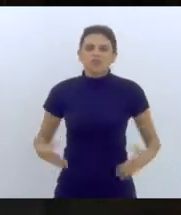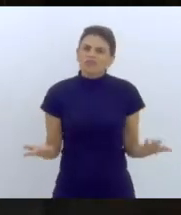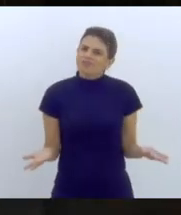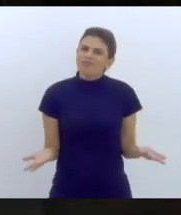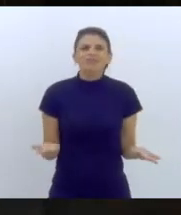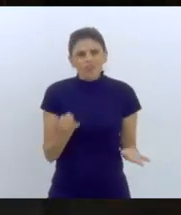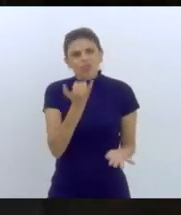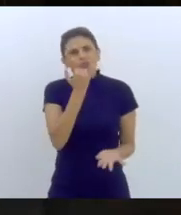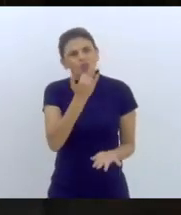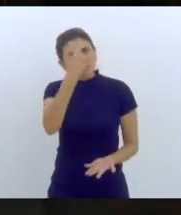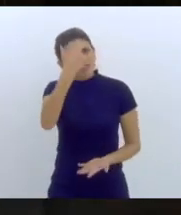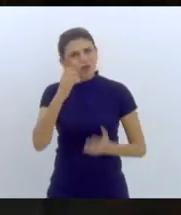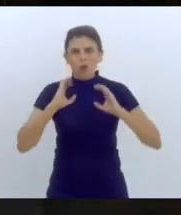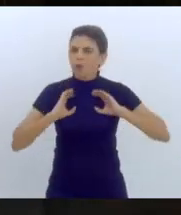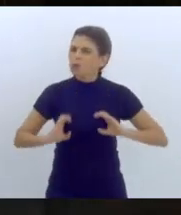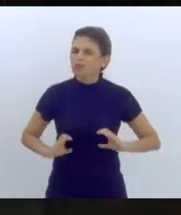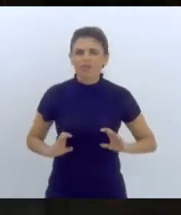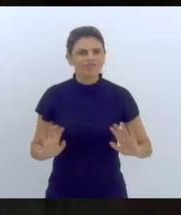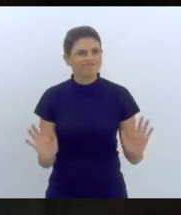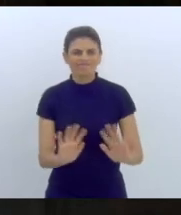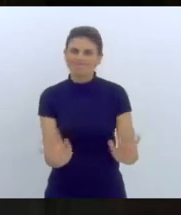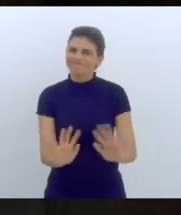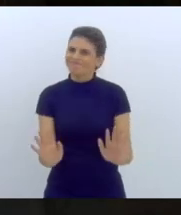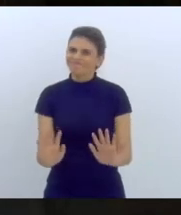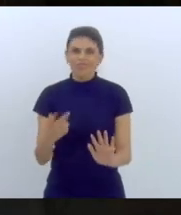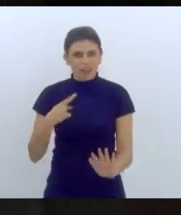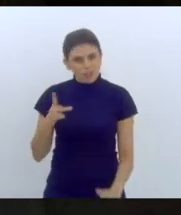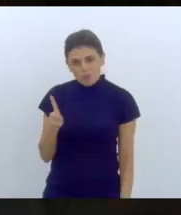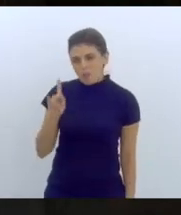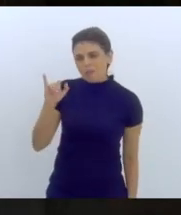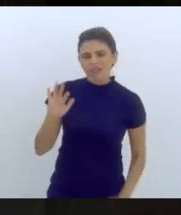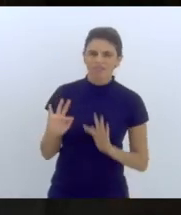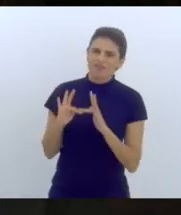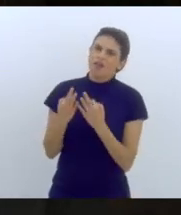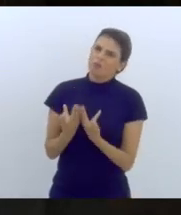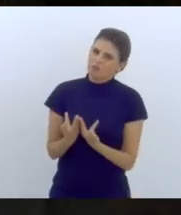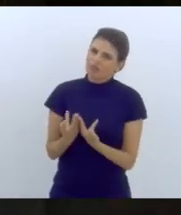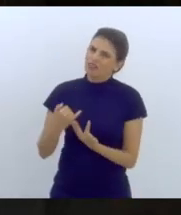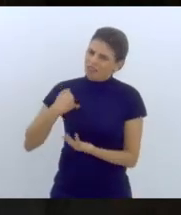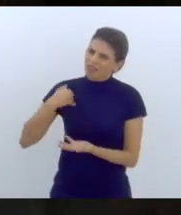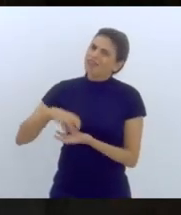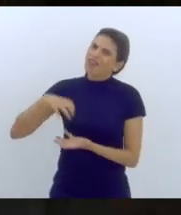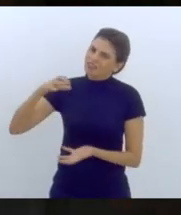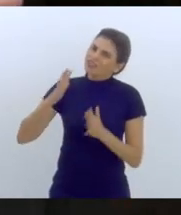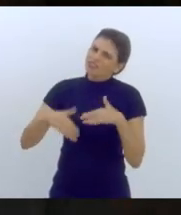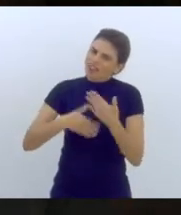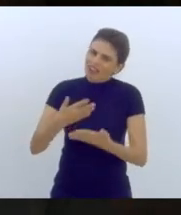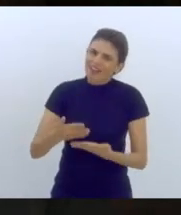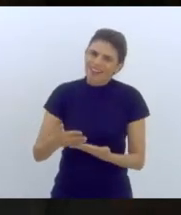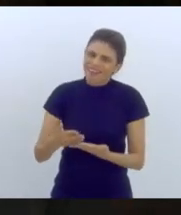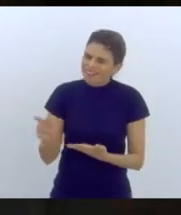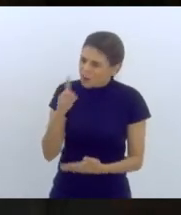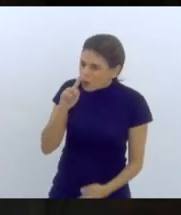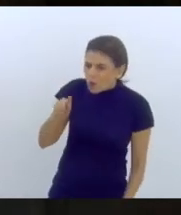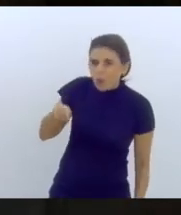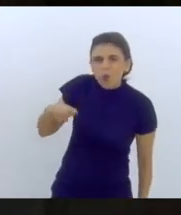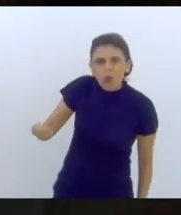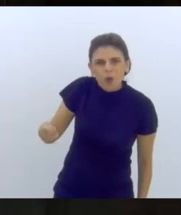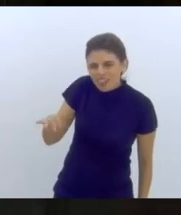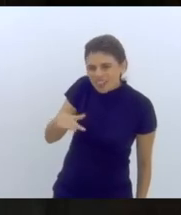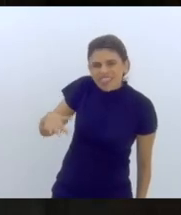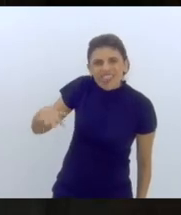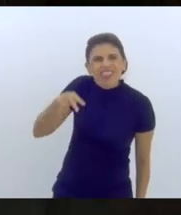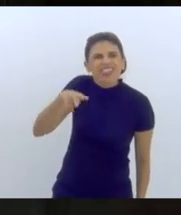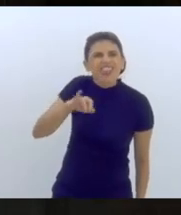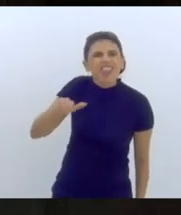que, sinceramente, eu sou um pai de família, estou ficando velho. Né? Ser chamado para esse tipo de nível é